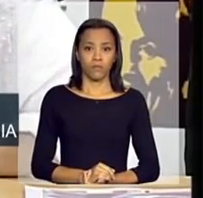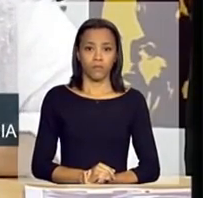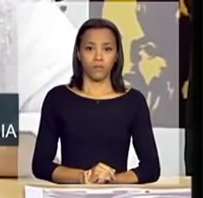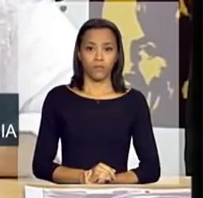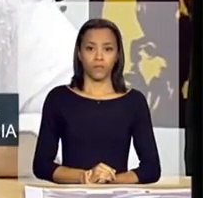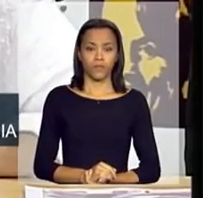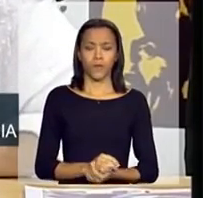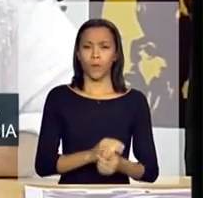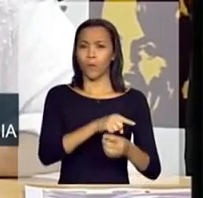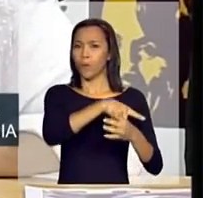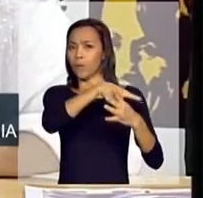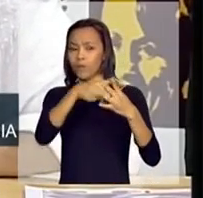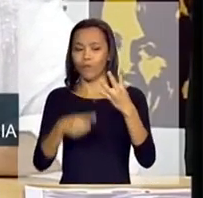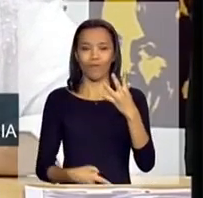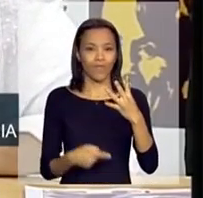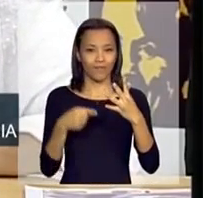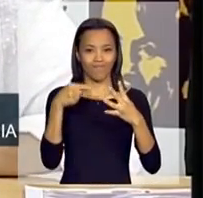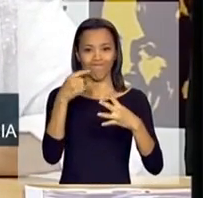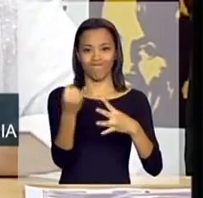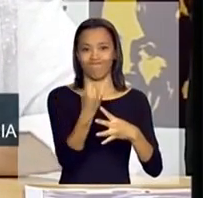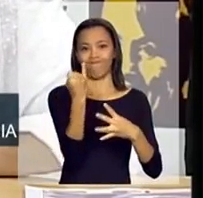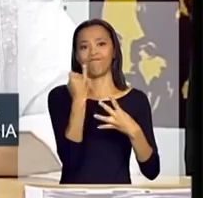quatro questões muito importantes.